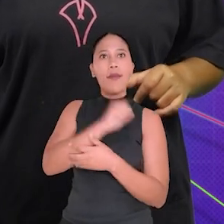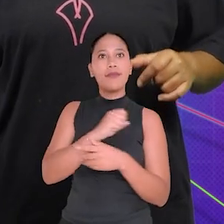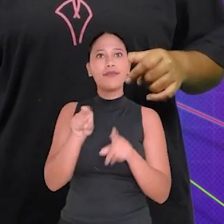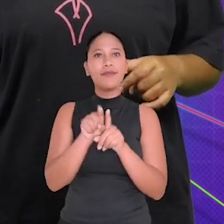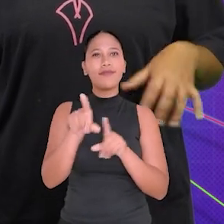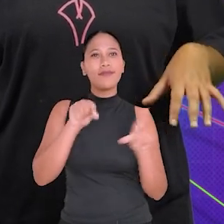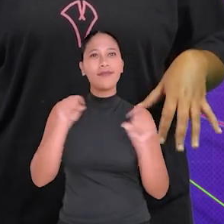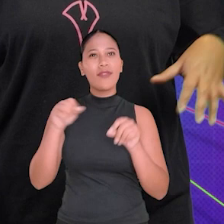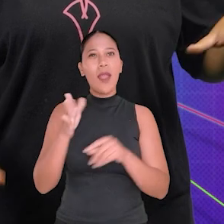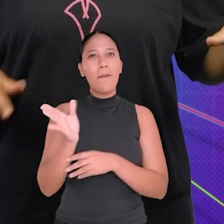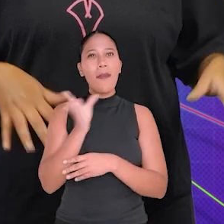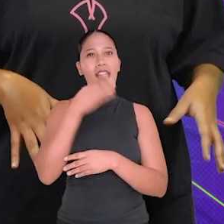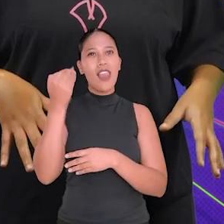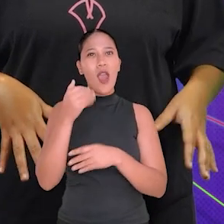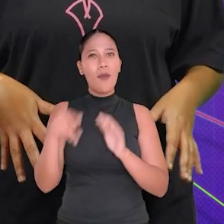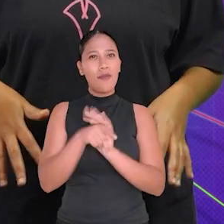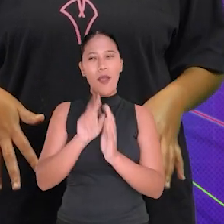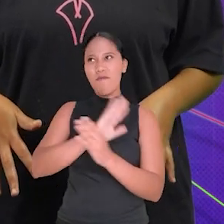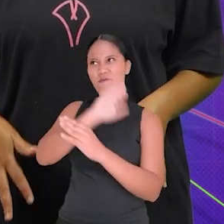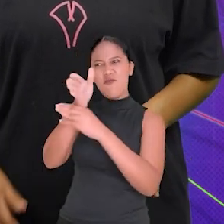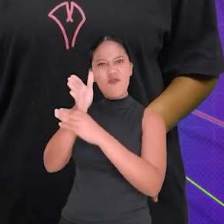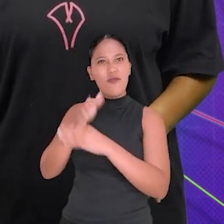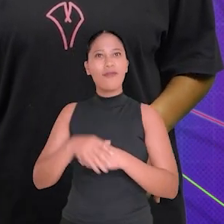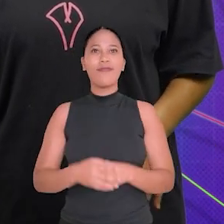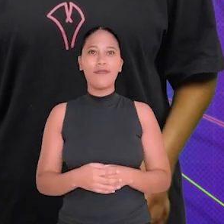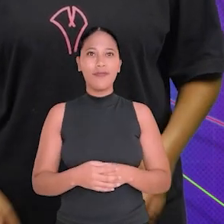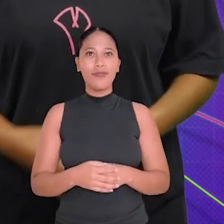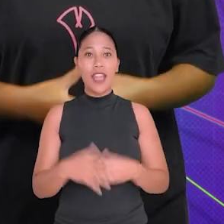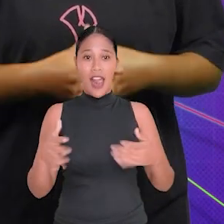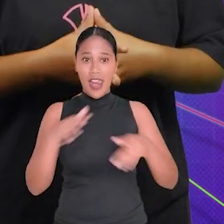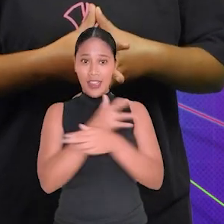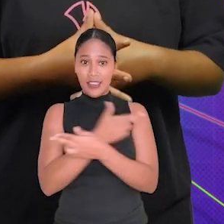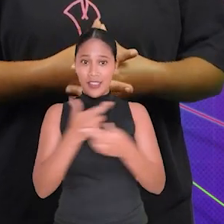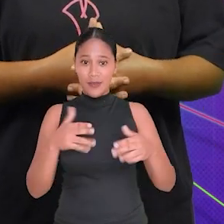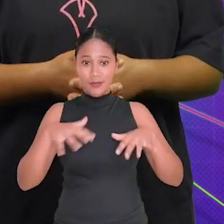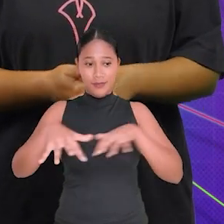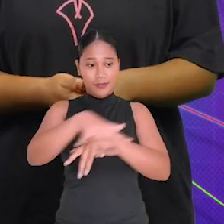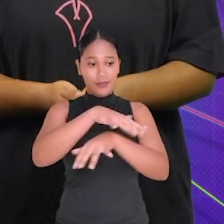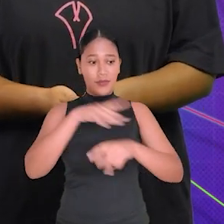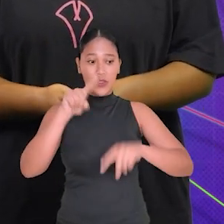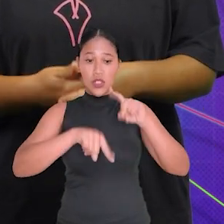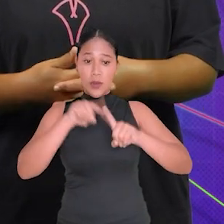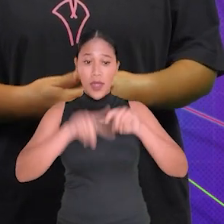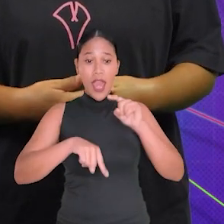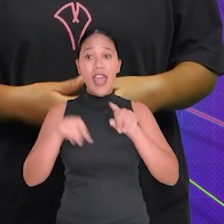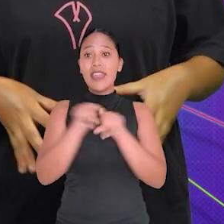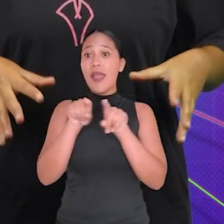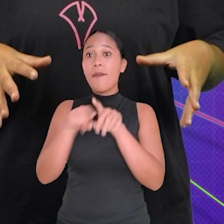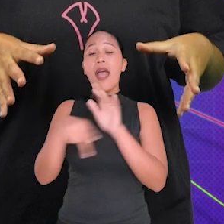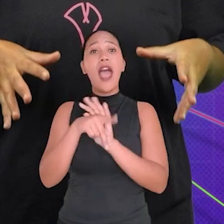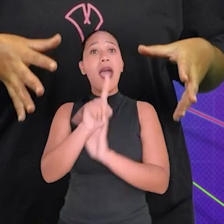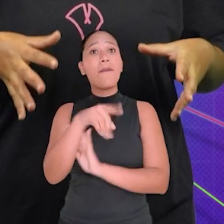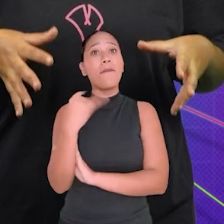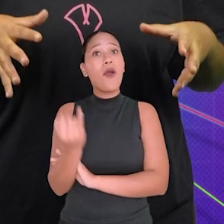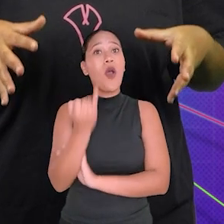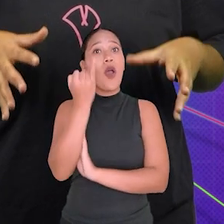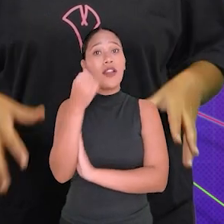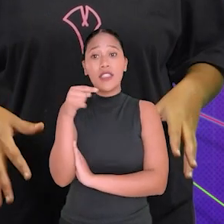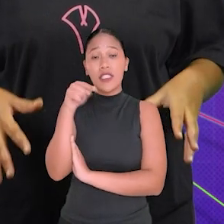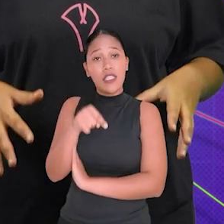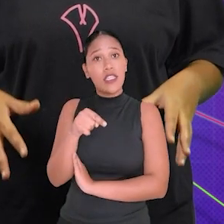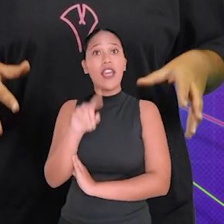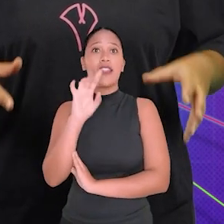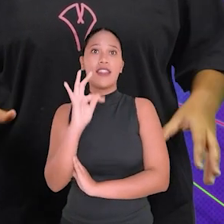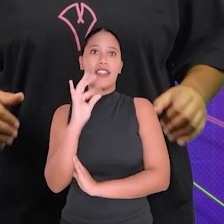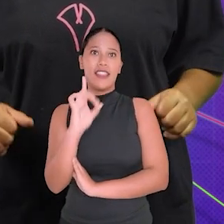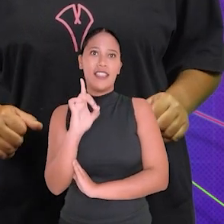rapidamente e a escolher melhor a torre de defesa para derrotá-los. A relação espacial da jogabilidade com os objetos também é uma parte